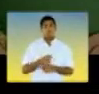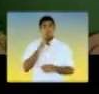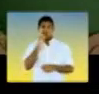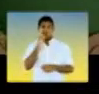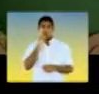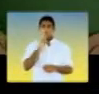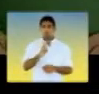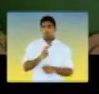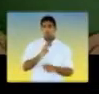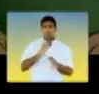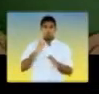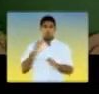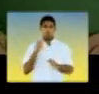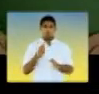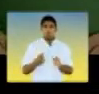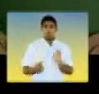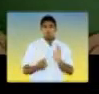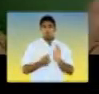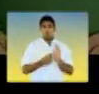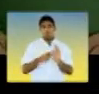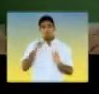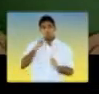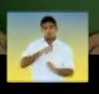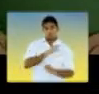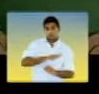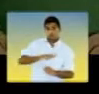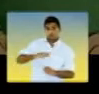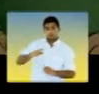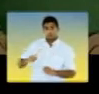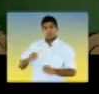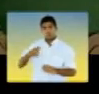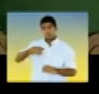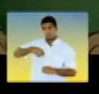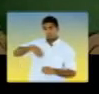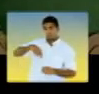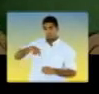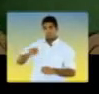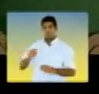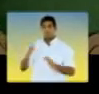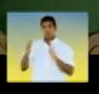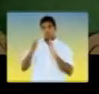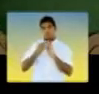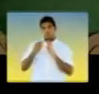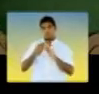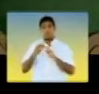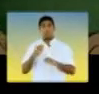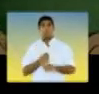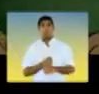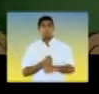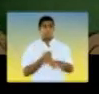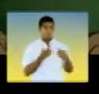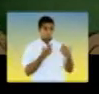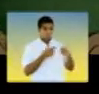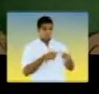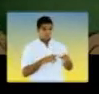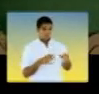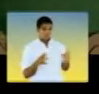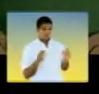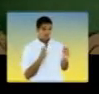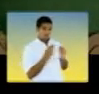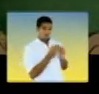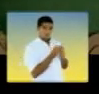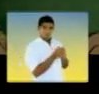um todo. Essas crianças, elas já estão saindo dos seus lares, né, das suas casas, daquele local onde é o seu primeiro